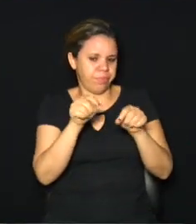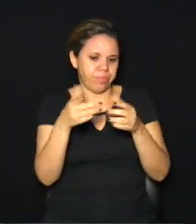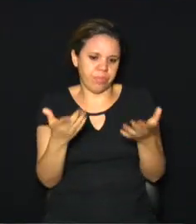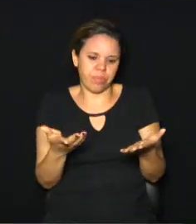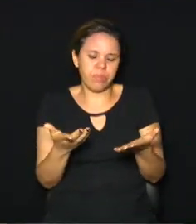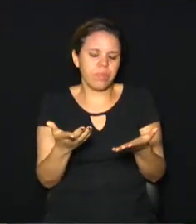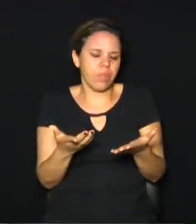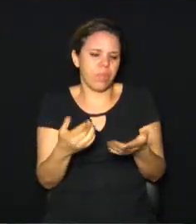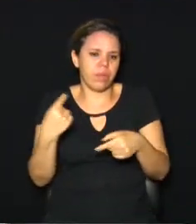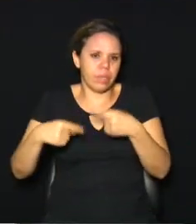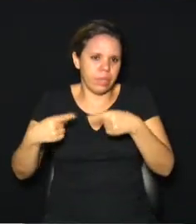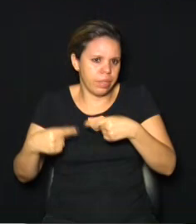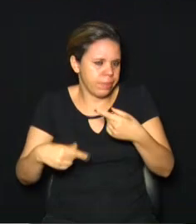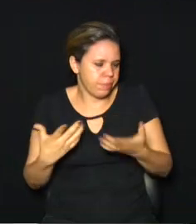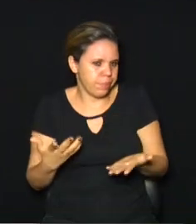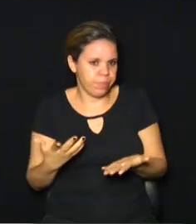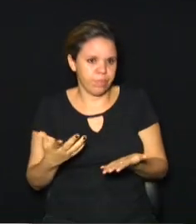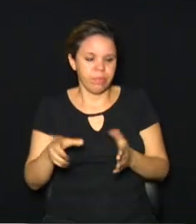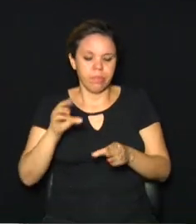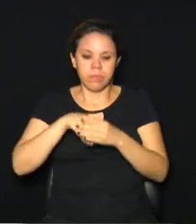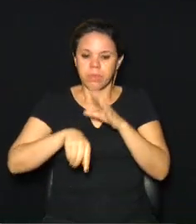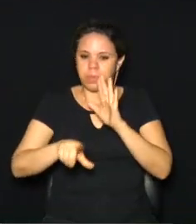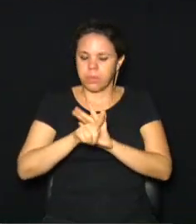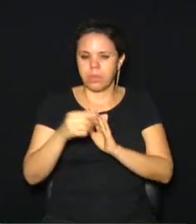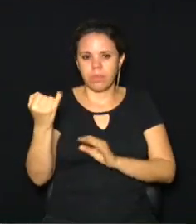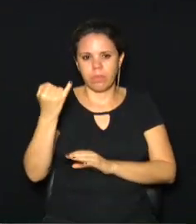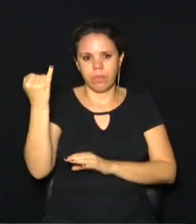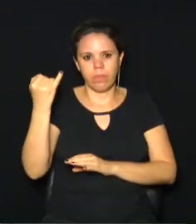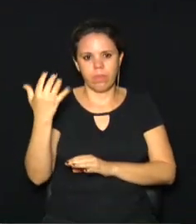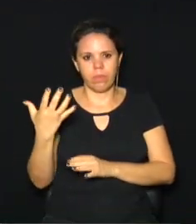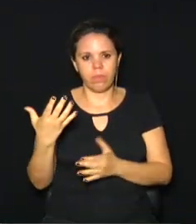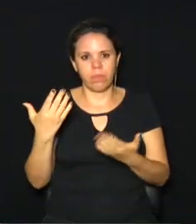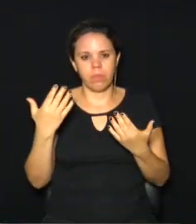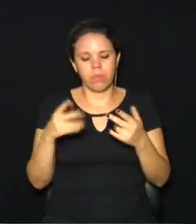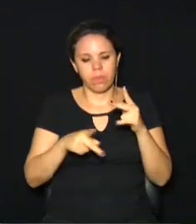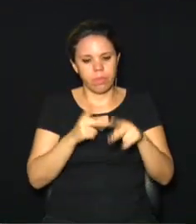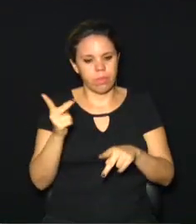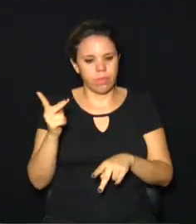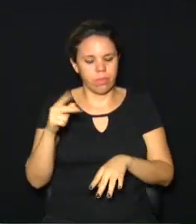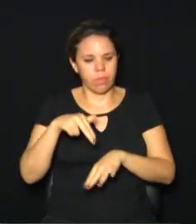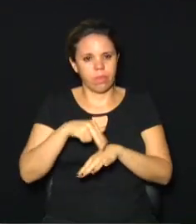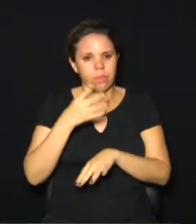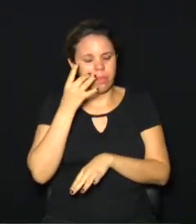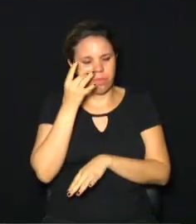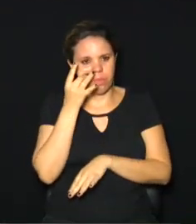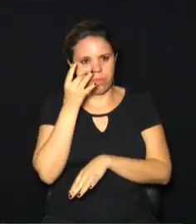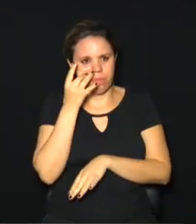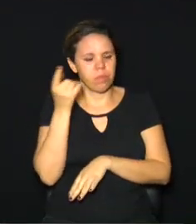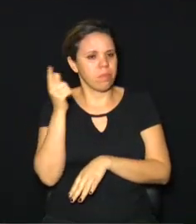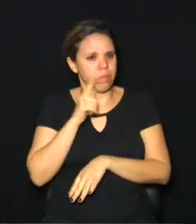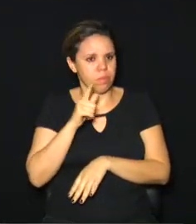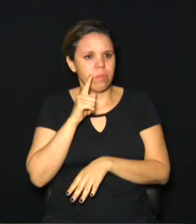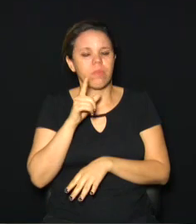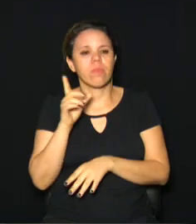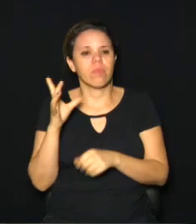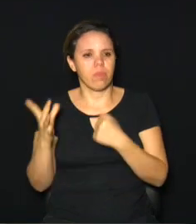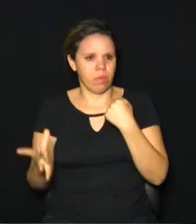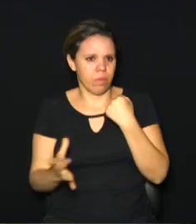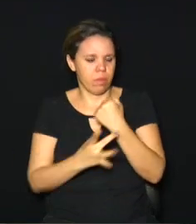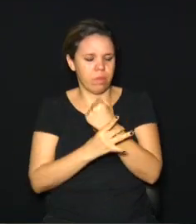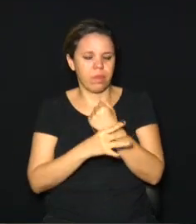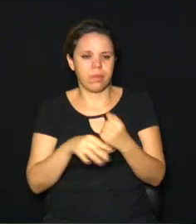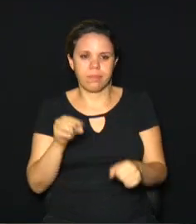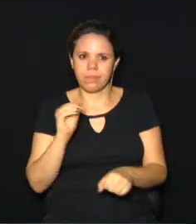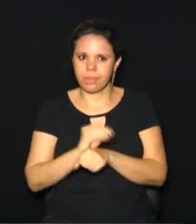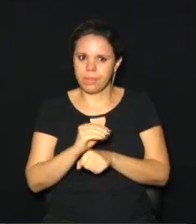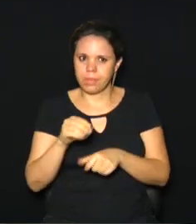né? Aí nós vamos discutir questões legais, né? Mas o que importa é que fisicamente, né, a gente consiga assegurar a proteção